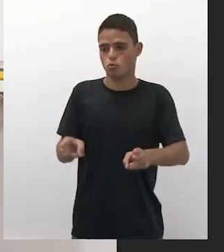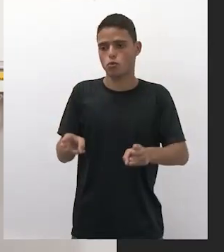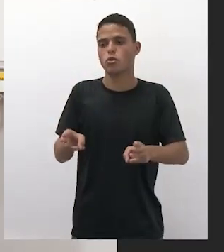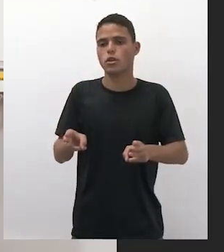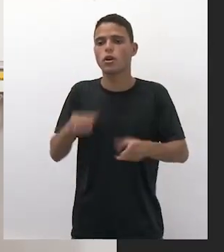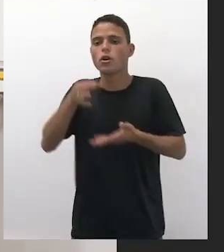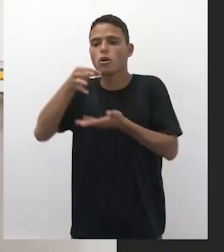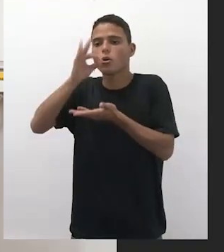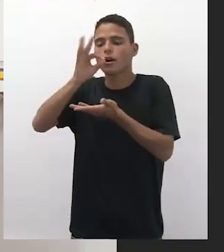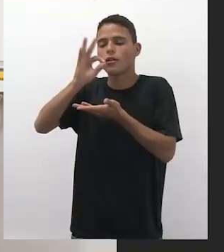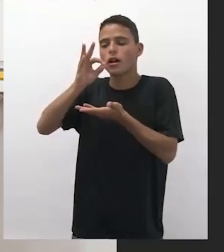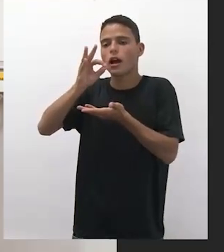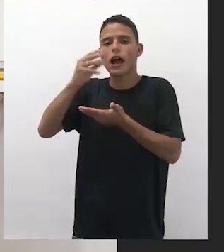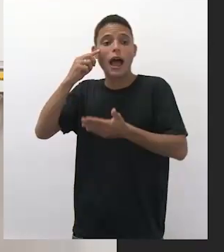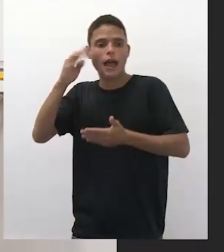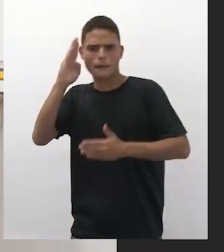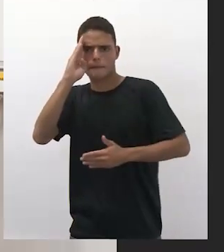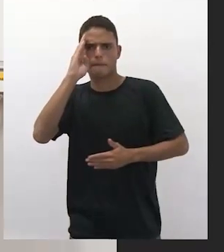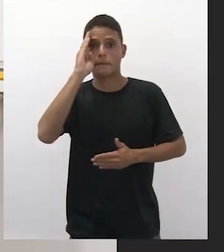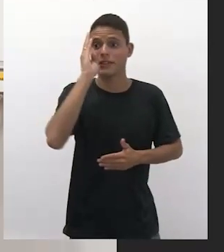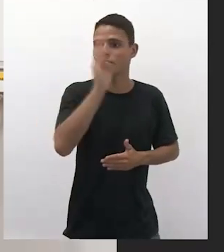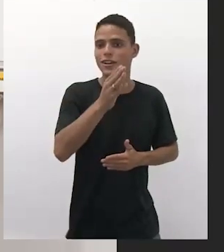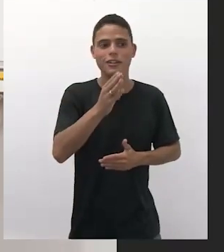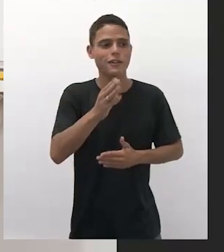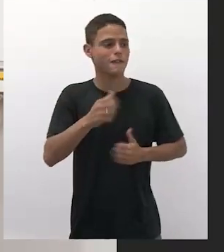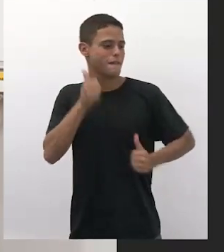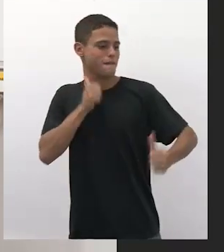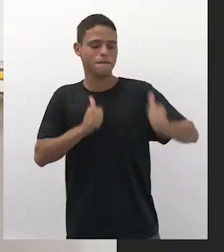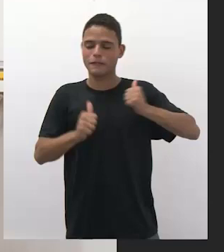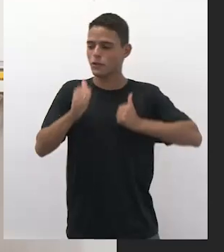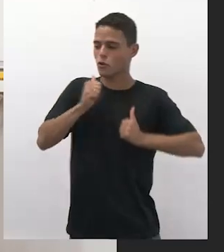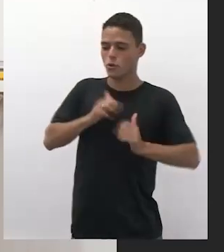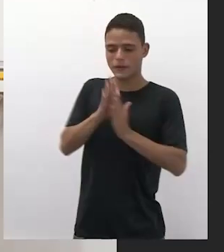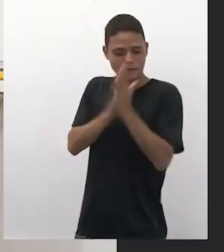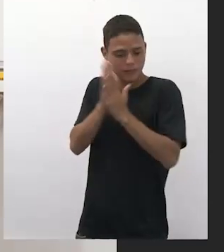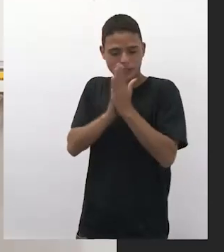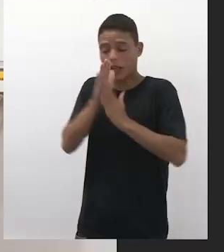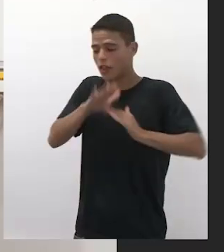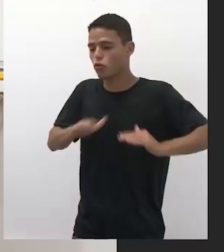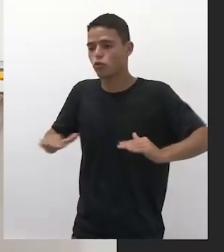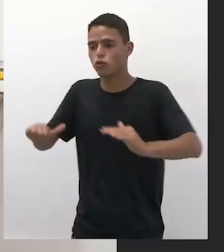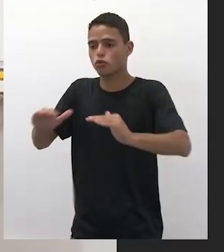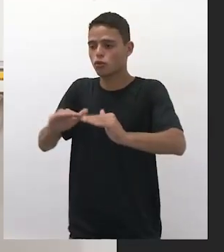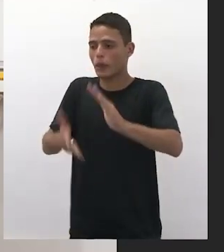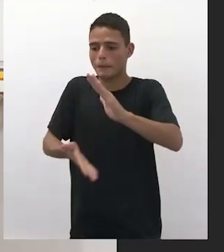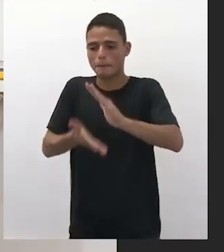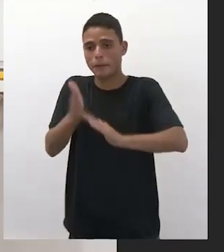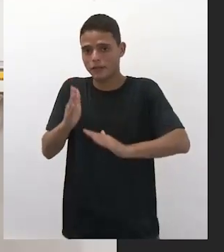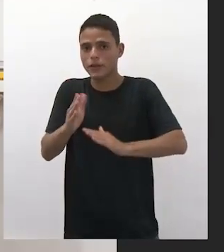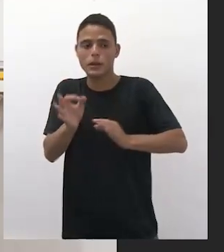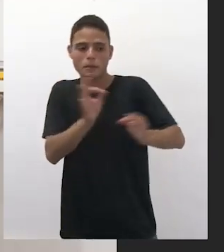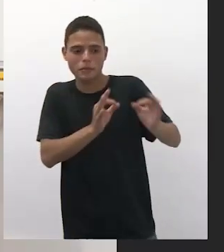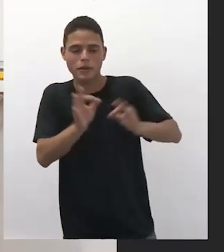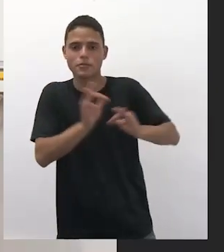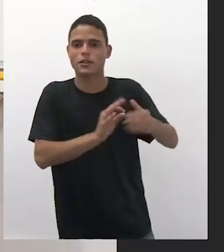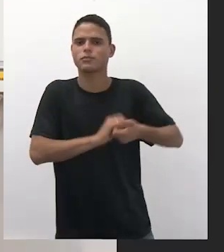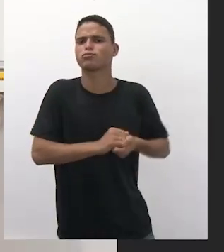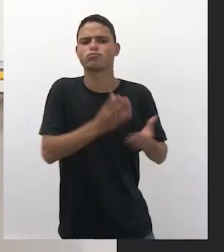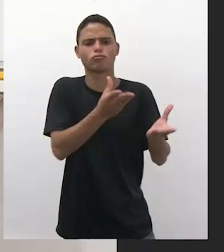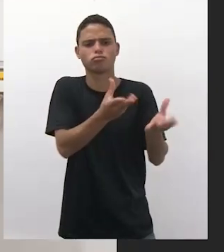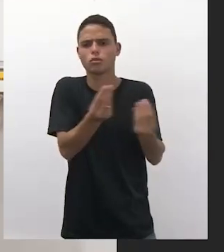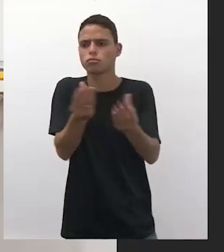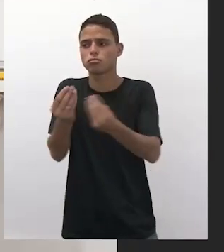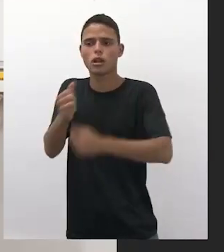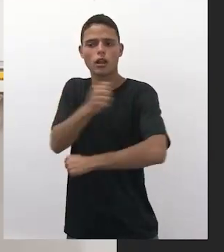de cabeça, assim, nesse projeto. A eletiva lotou, né? Era muitos alunos querendo